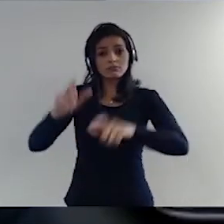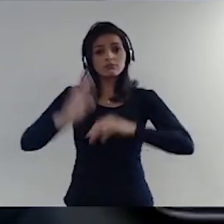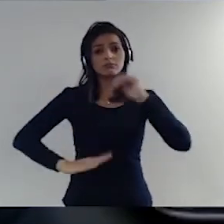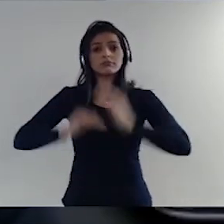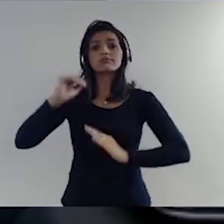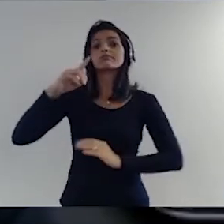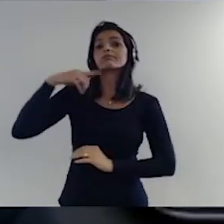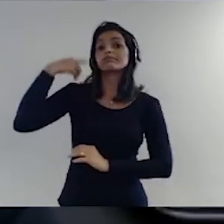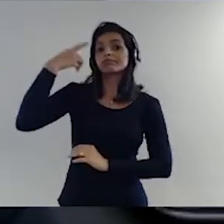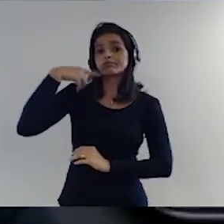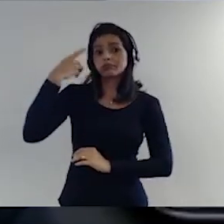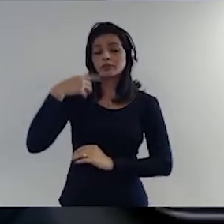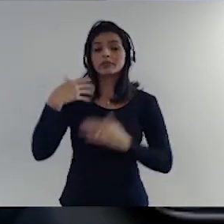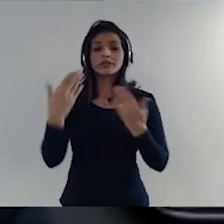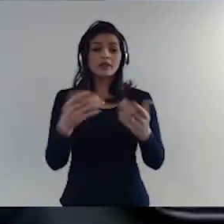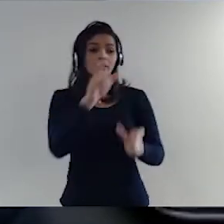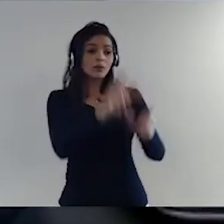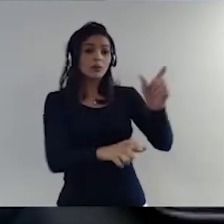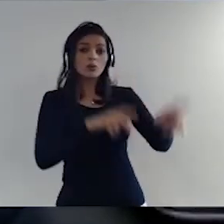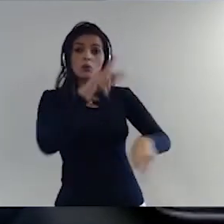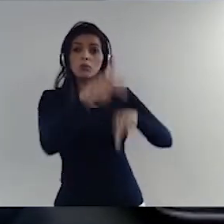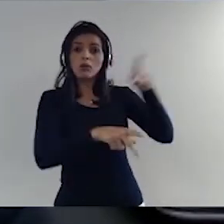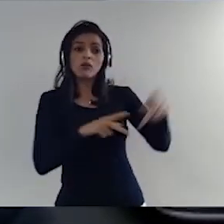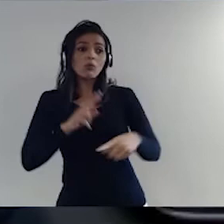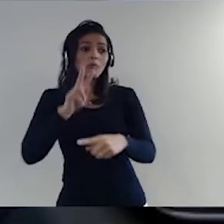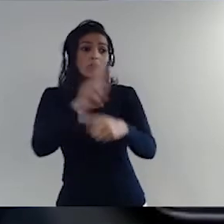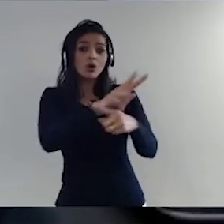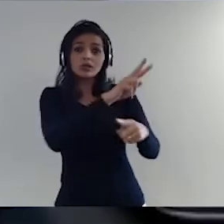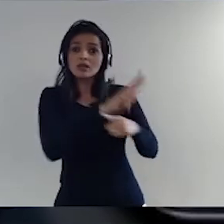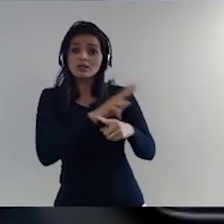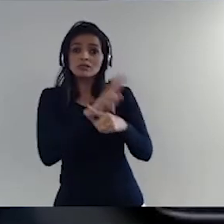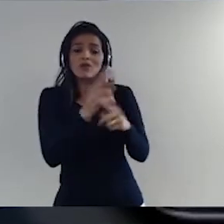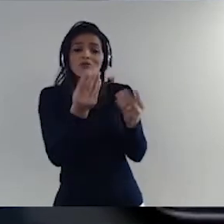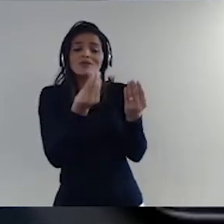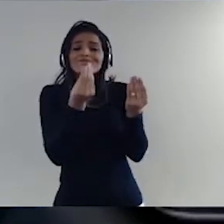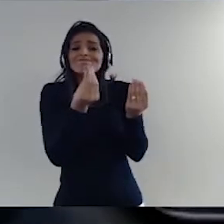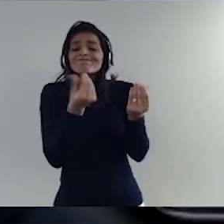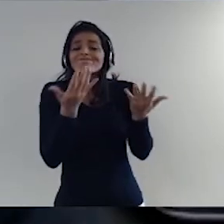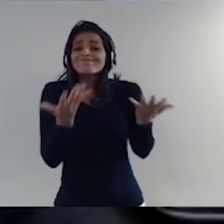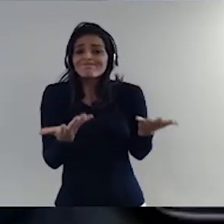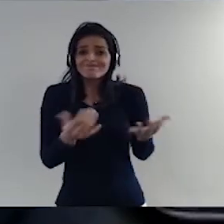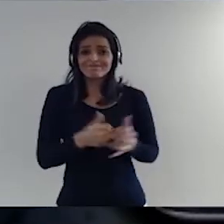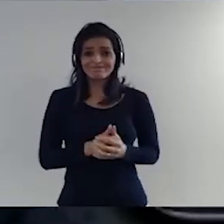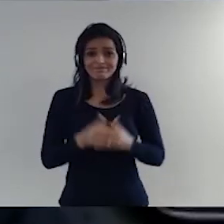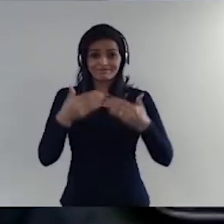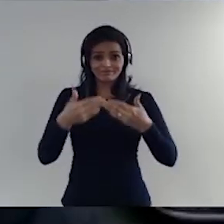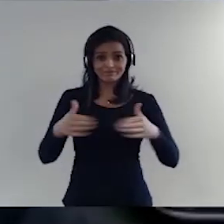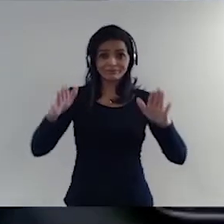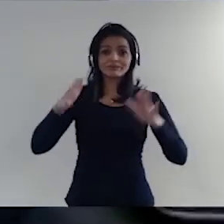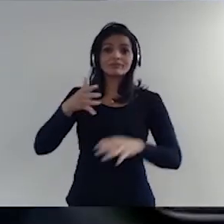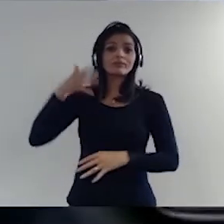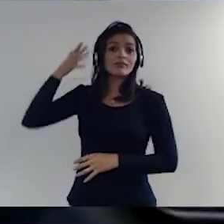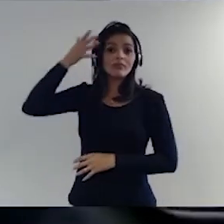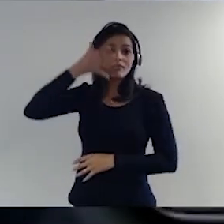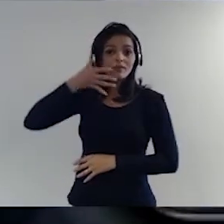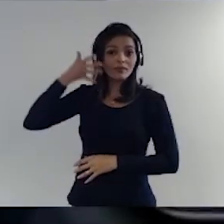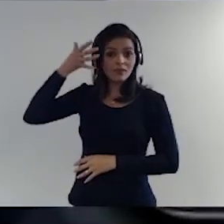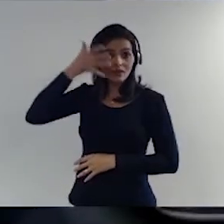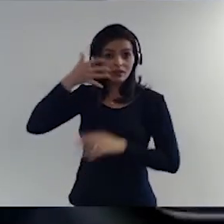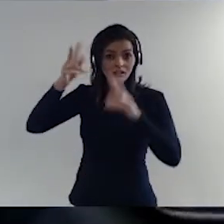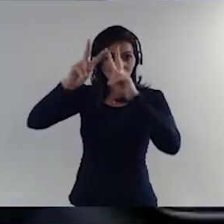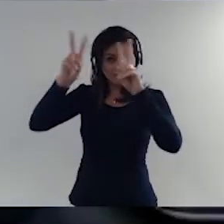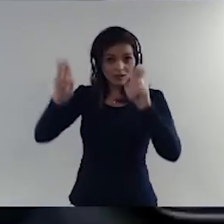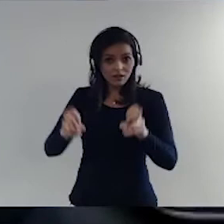com que o cidadão seja desprotegido. Quero iniciar a ponderação sobre a questão envolvendo